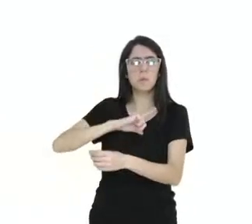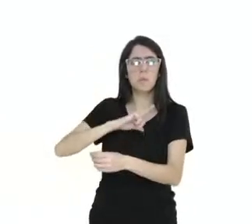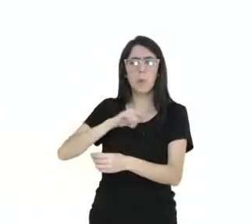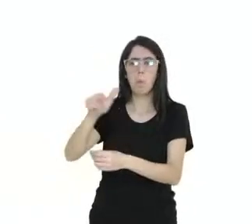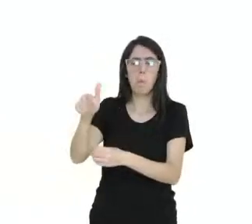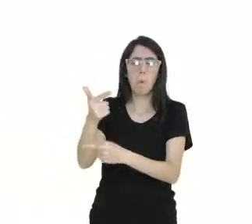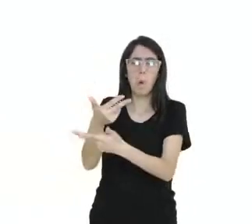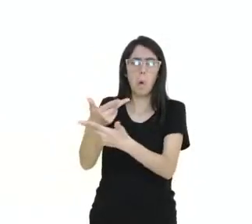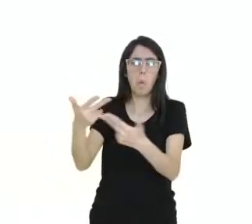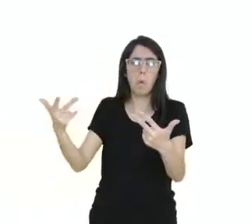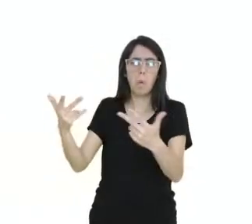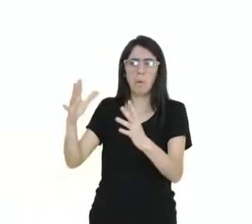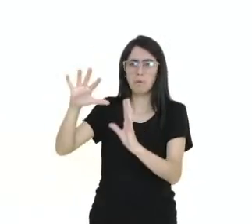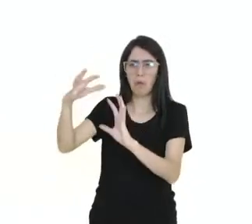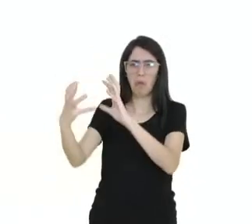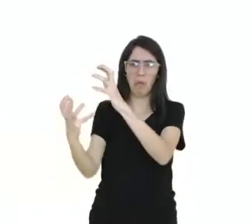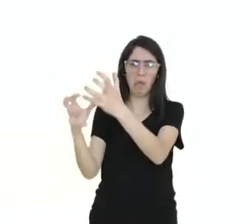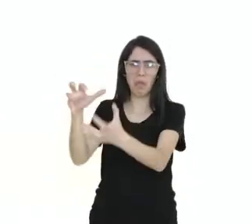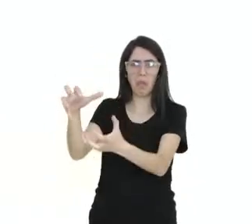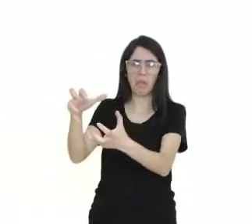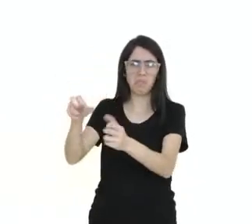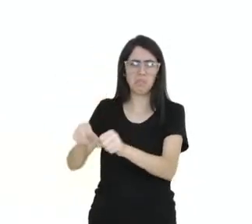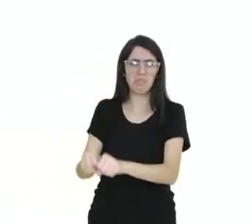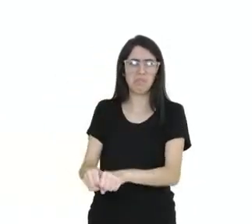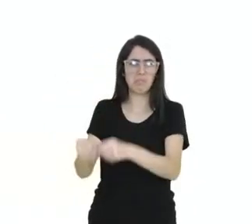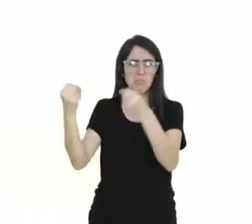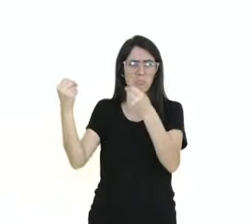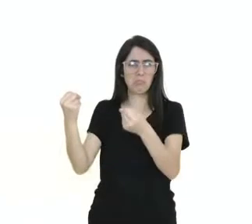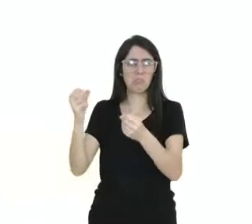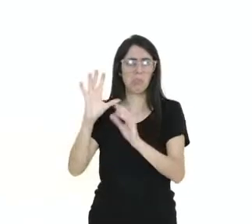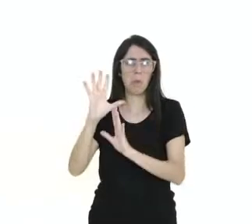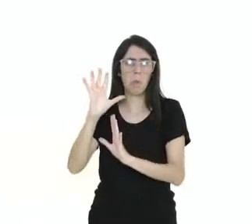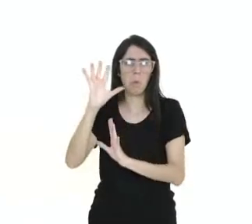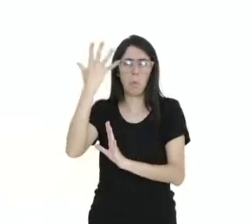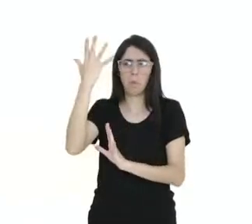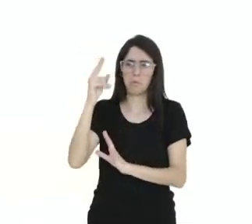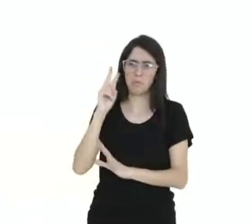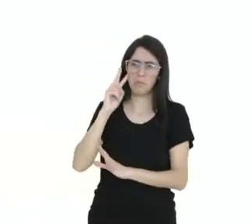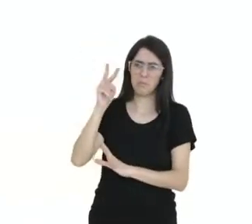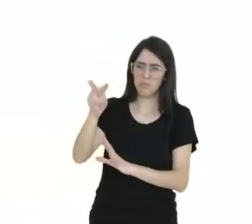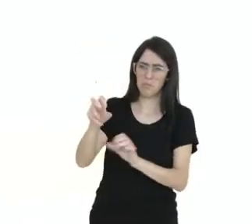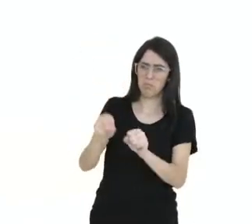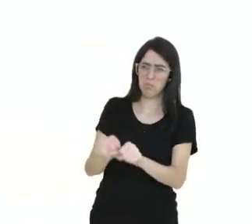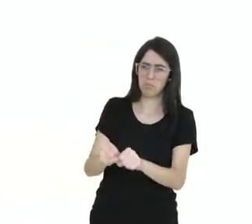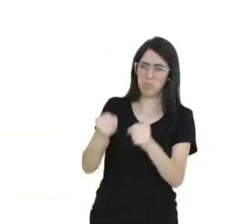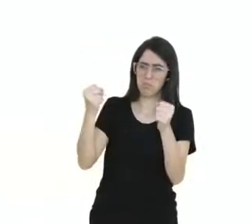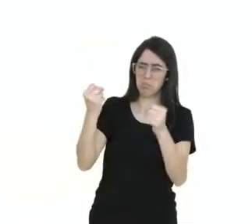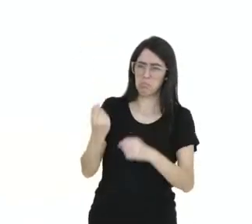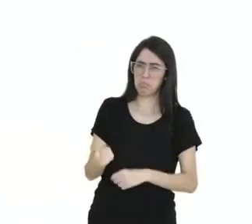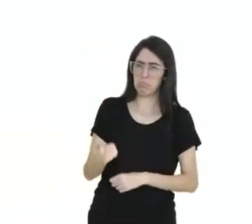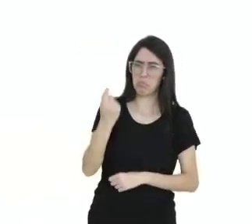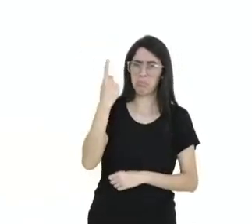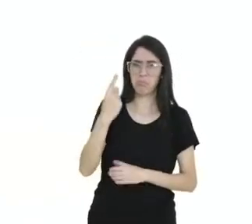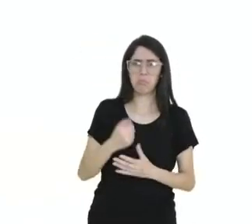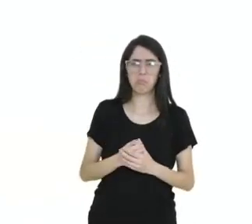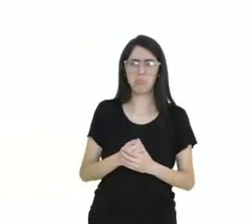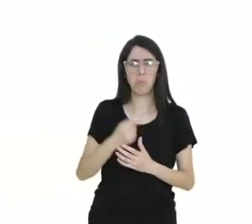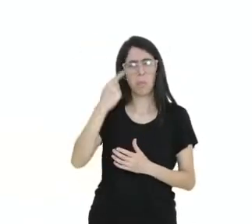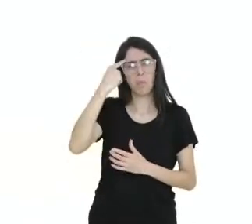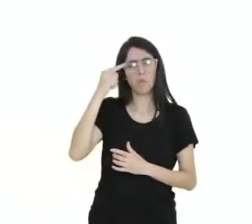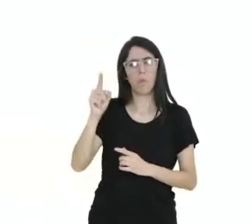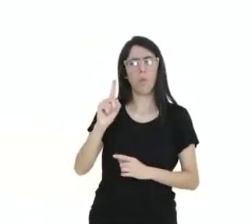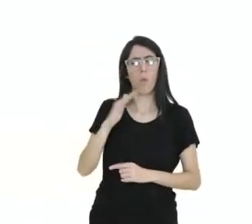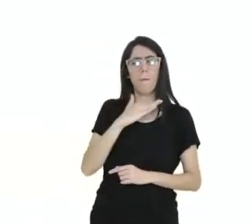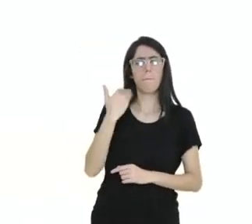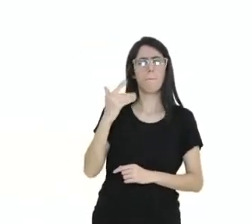emborcado, amassado, quebrado, escangalhado, e não digo que morto, porque as